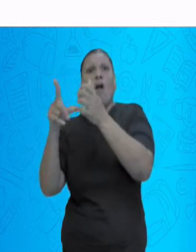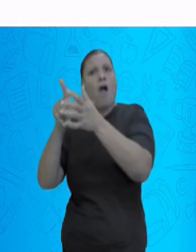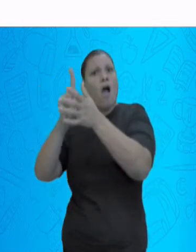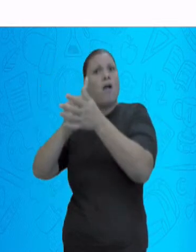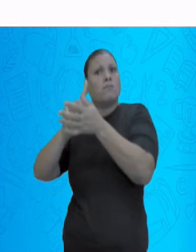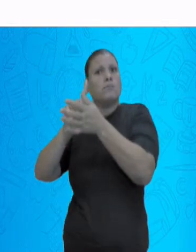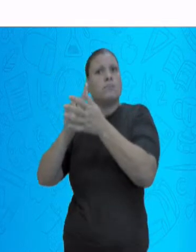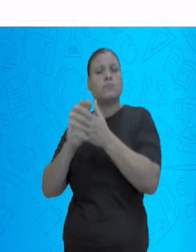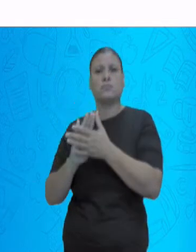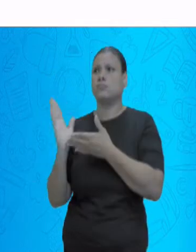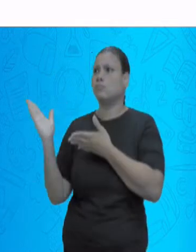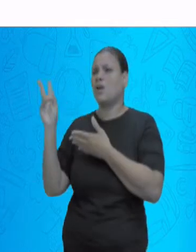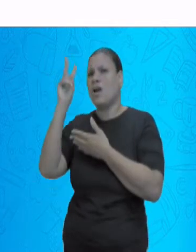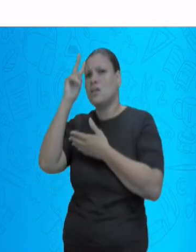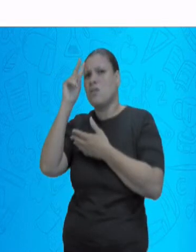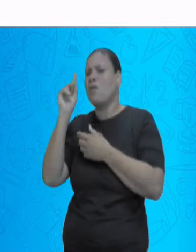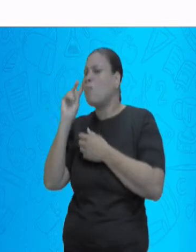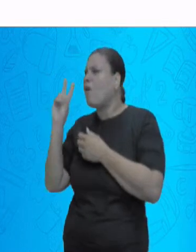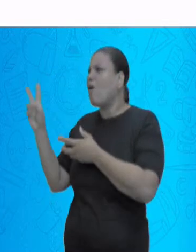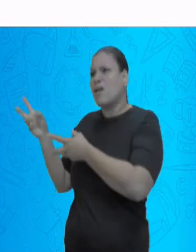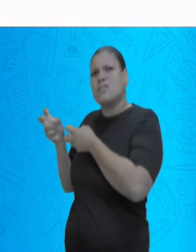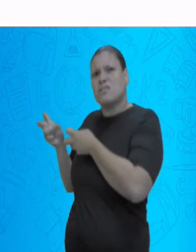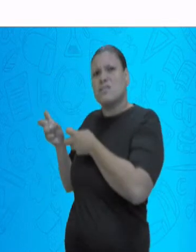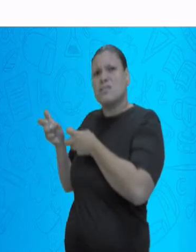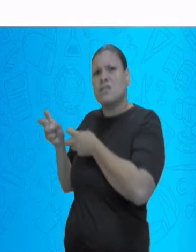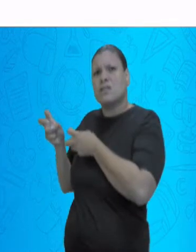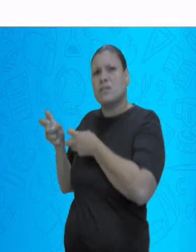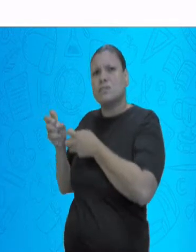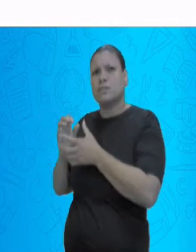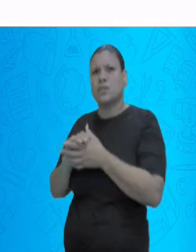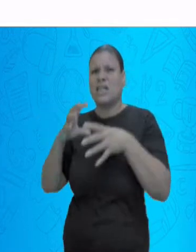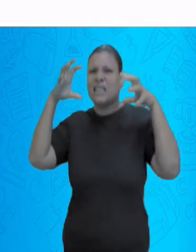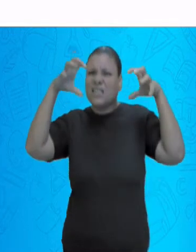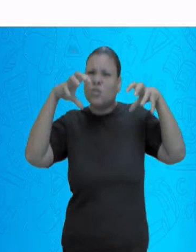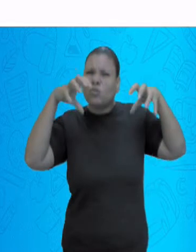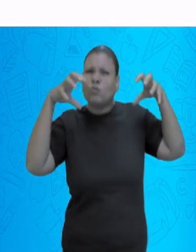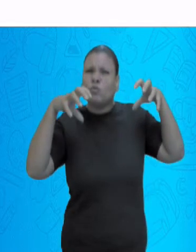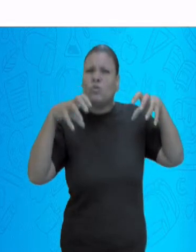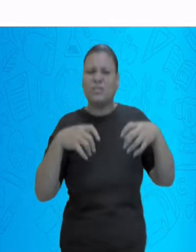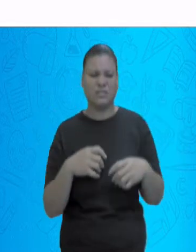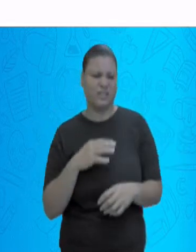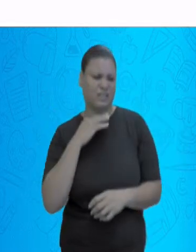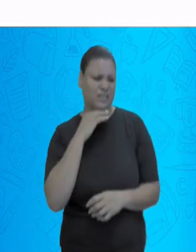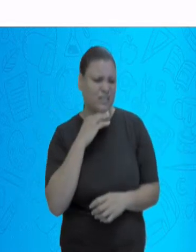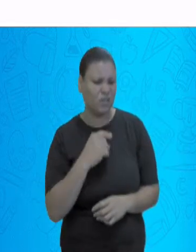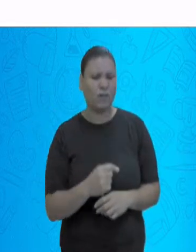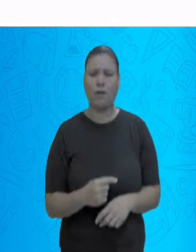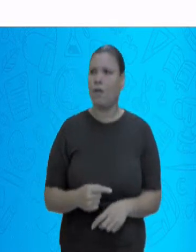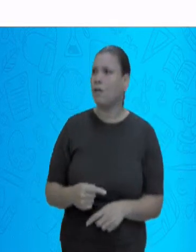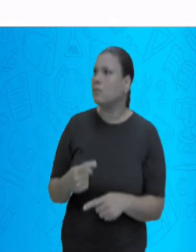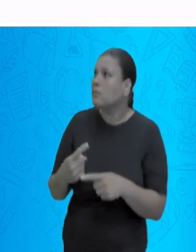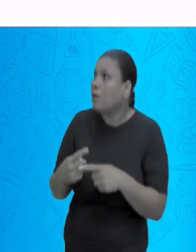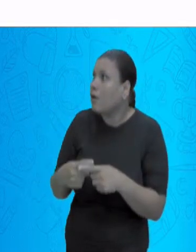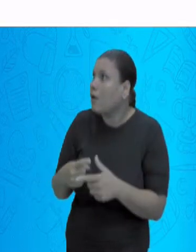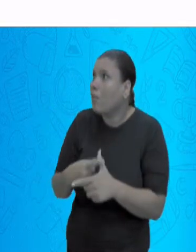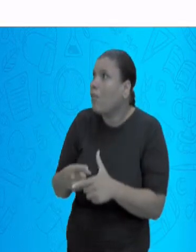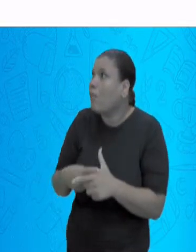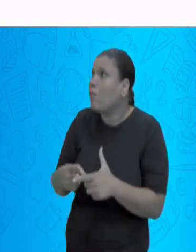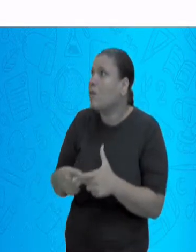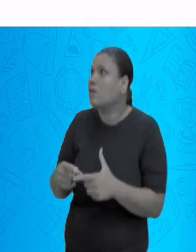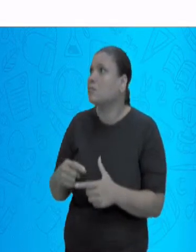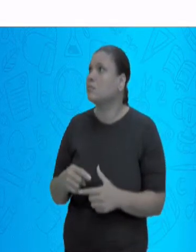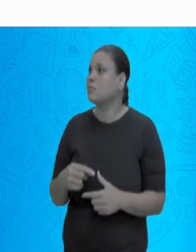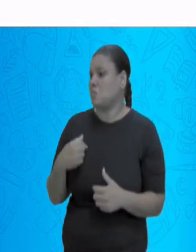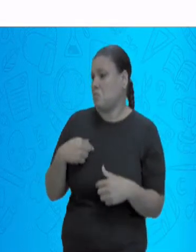joelho. Prestem atenção. O pronome me. Não me incomodo.